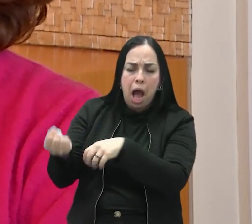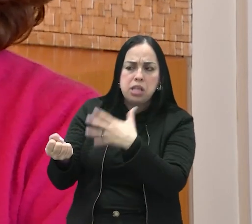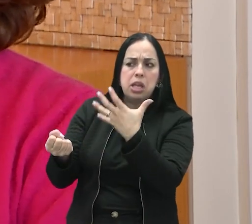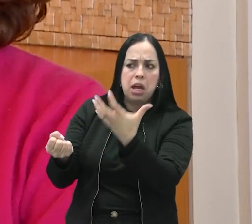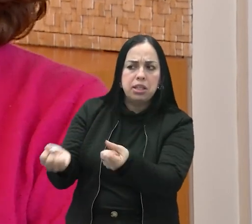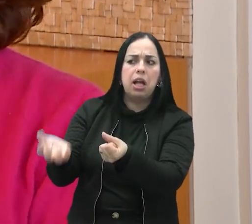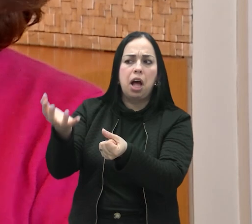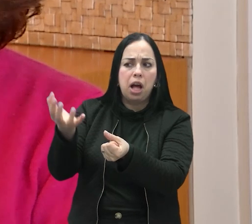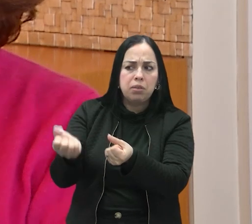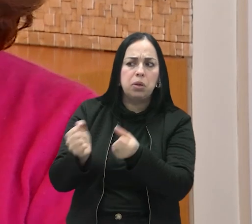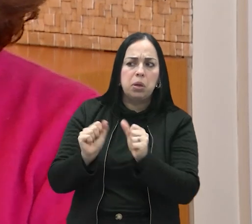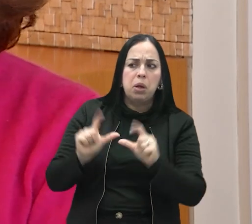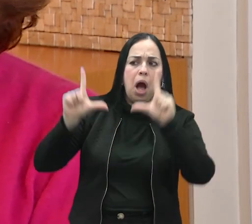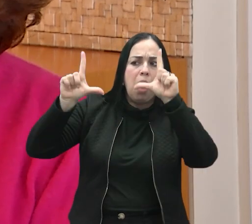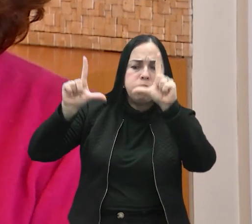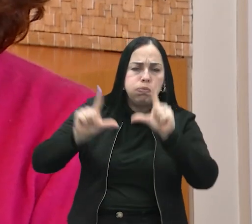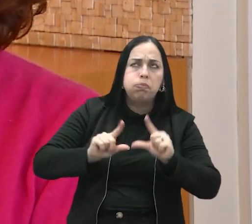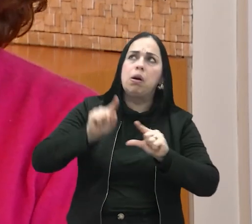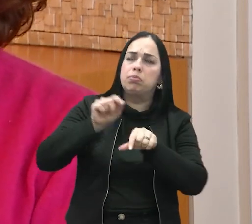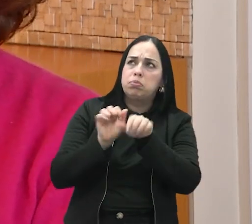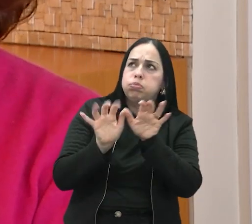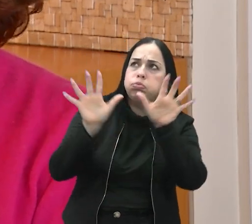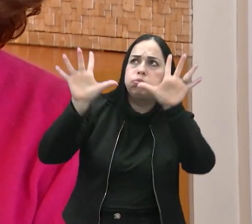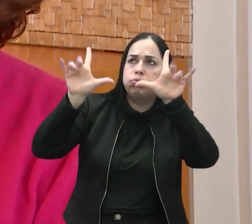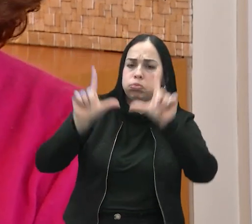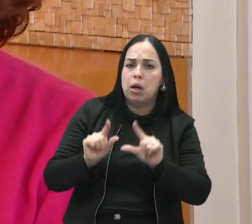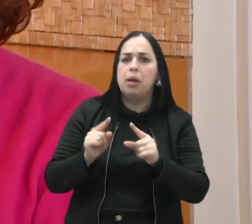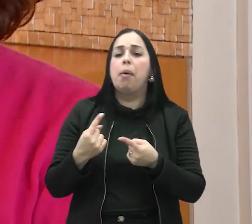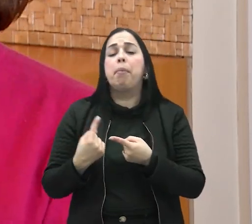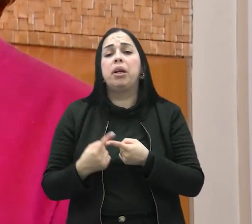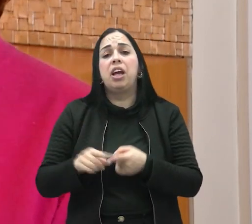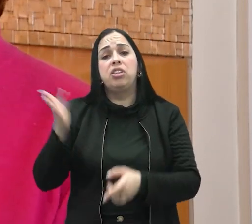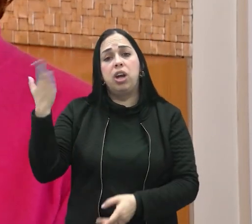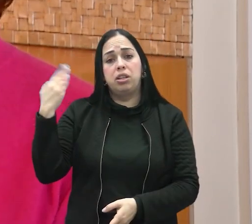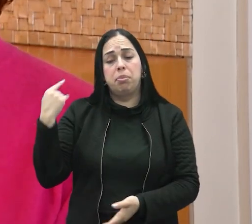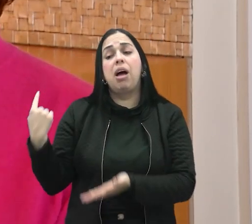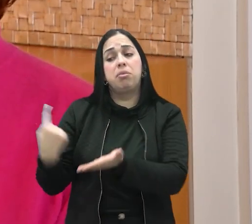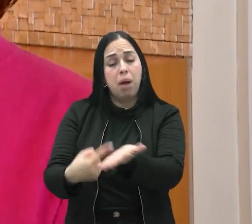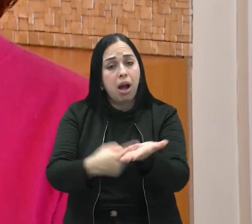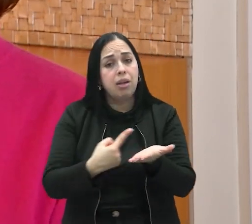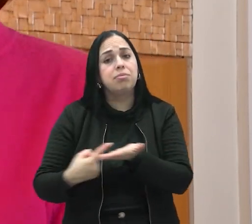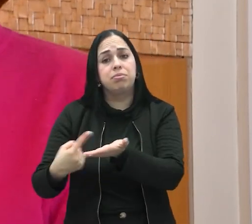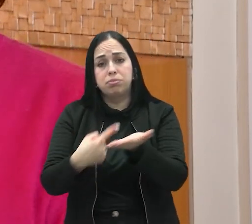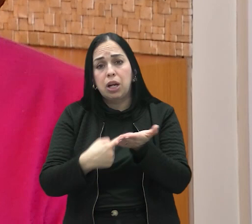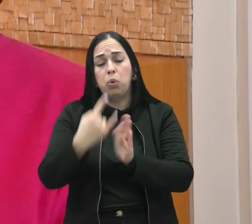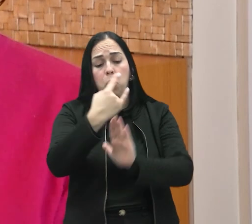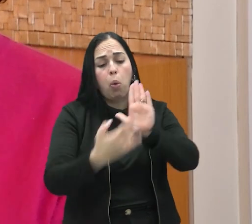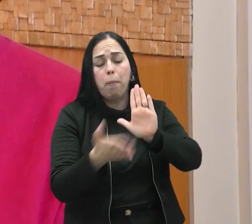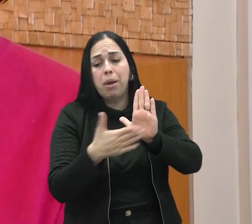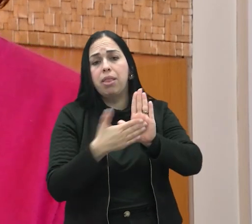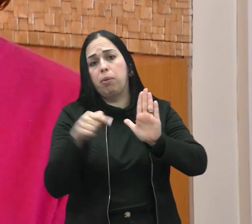as suas contribuições nacionalmente determinadas do Acordo de Paris, que é onde os